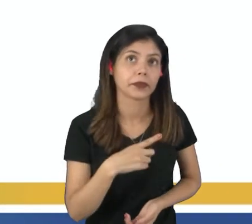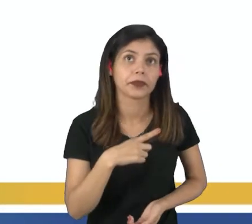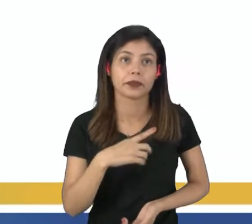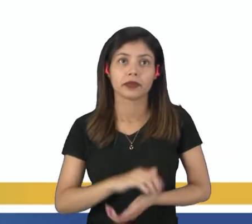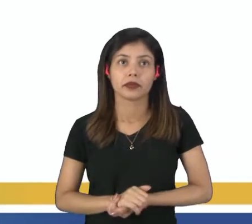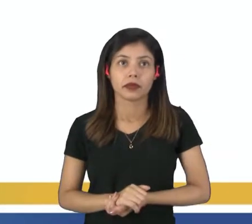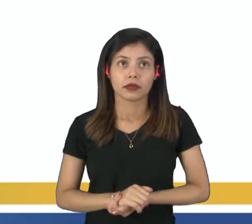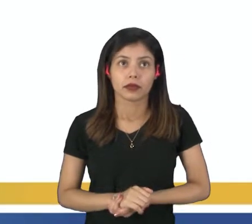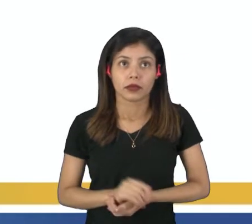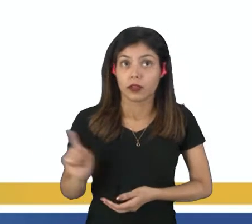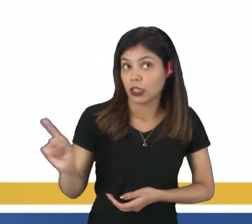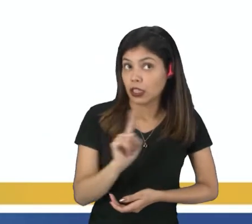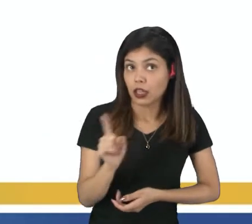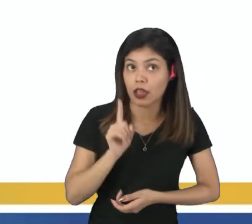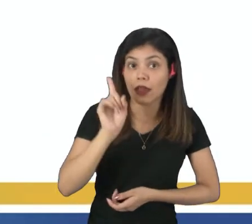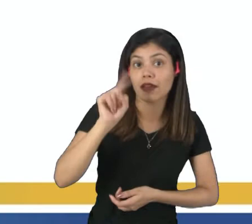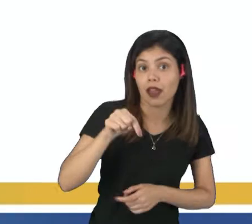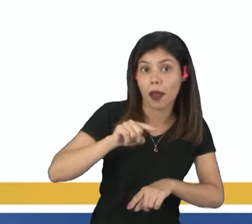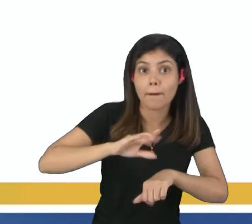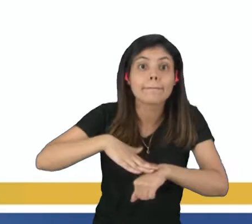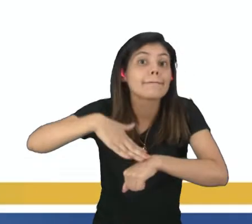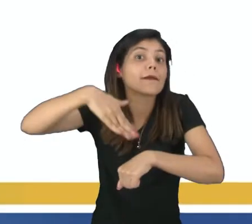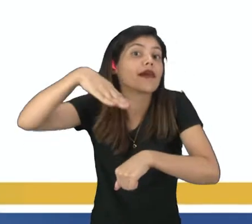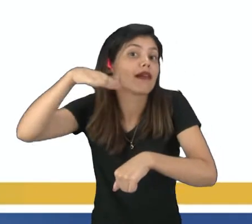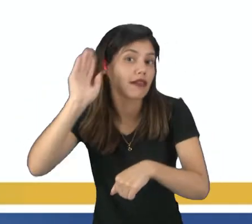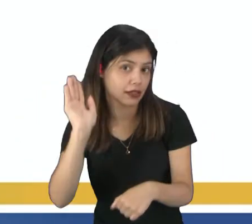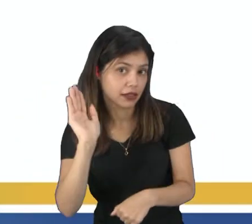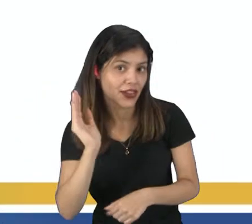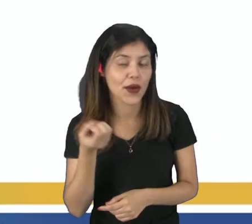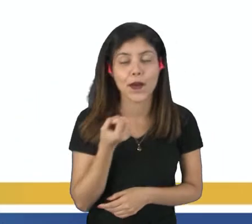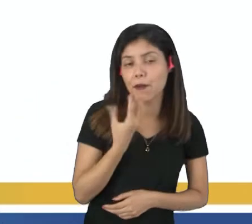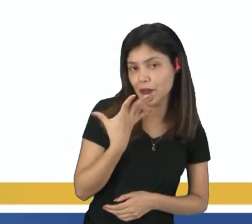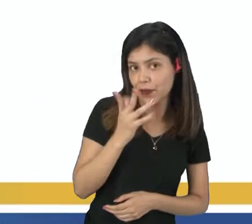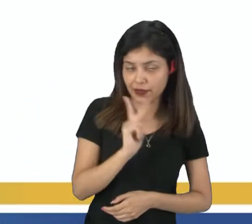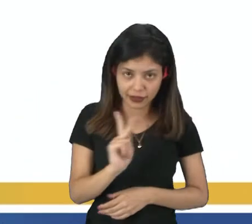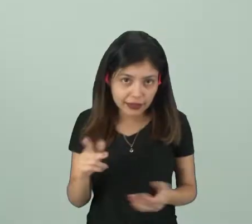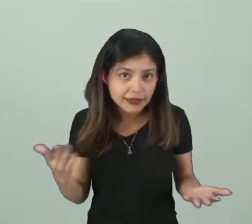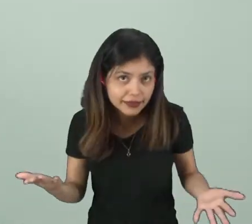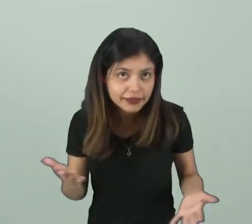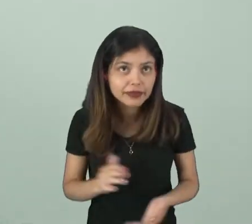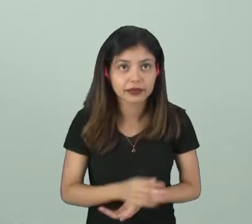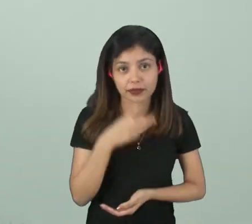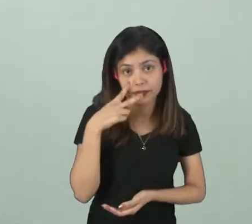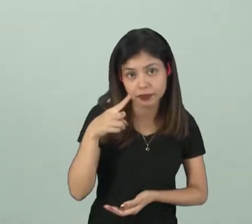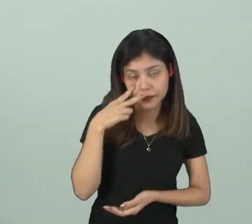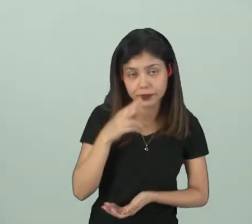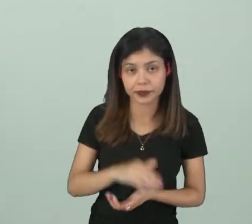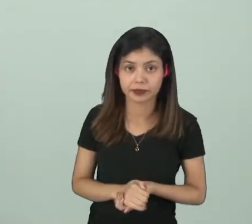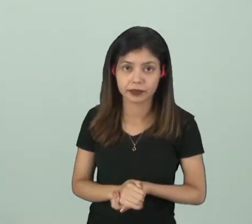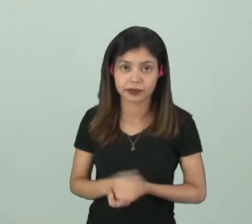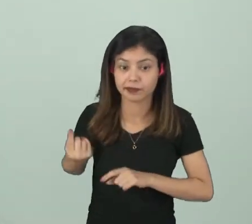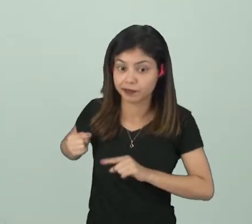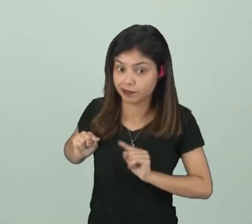aqui. Não, ela é mais que uma boa professora. Veja que nós estamos